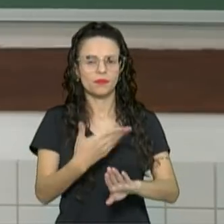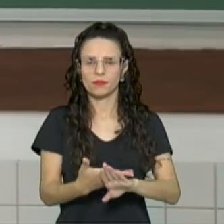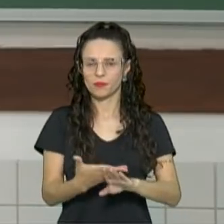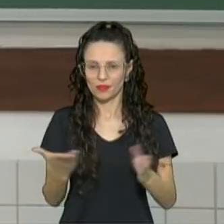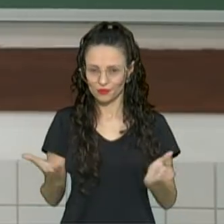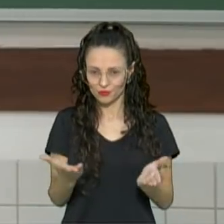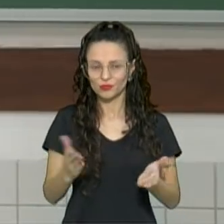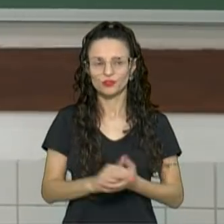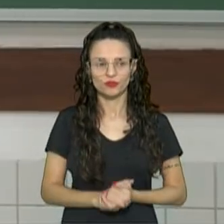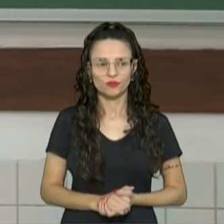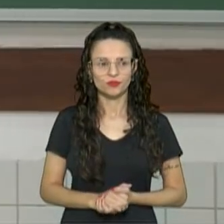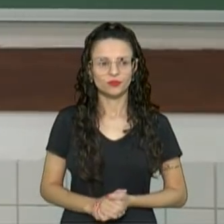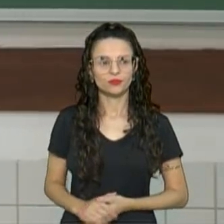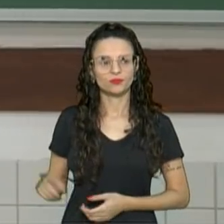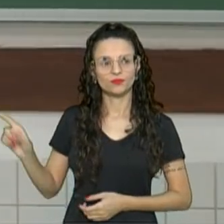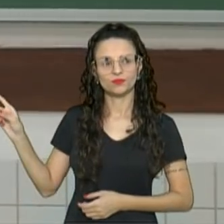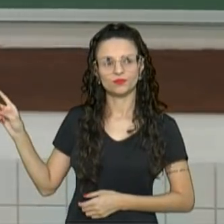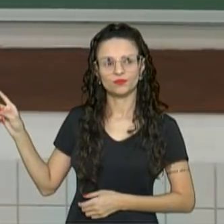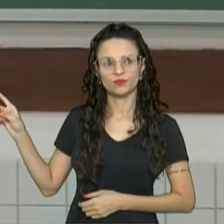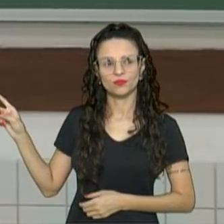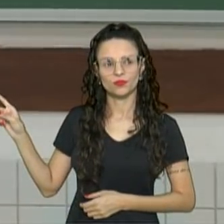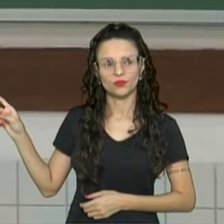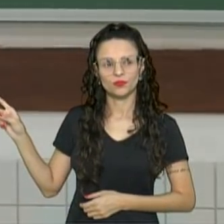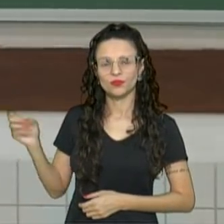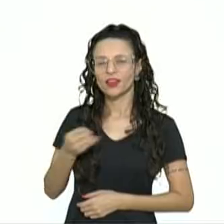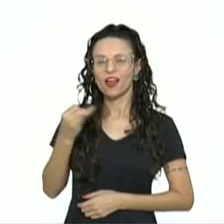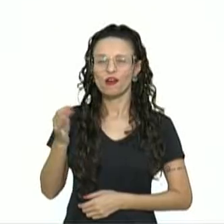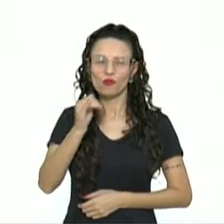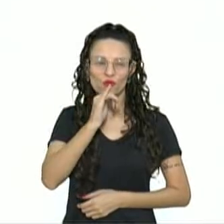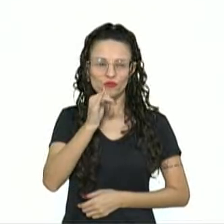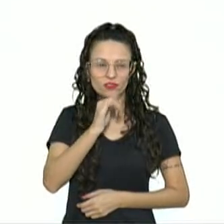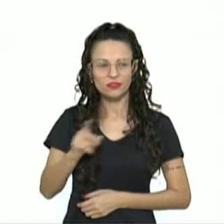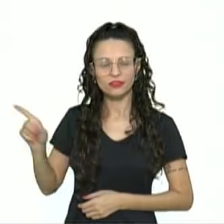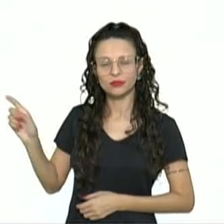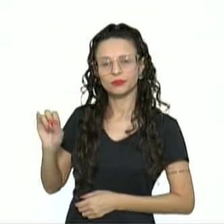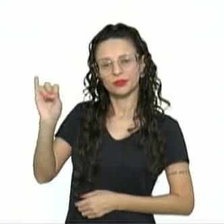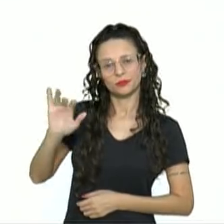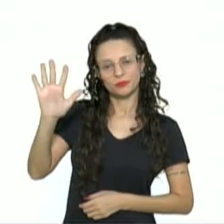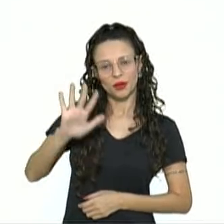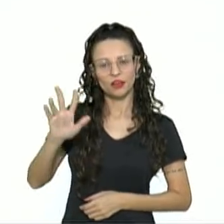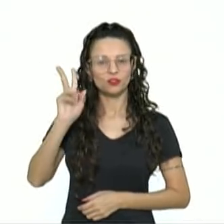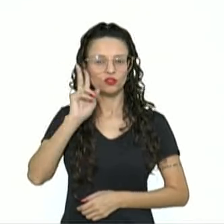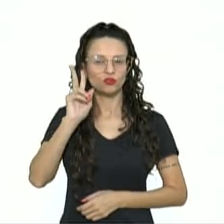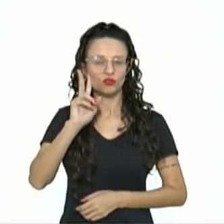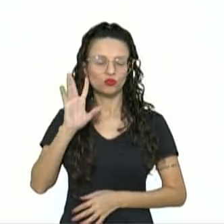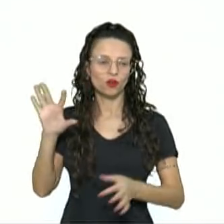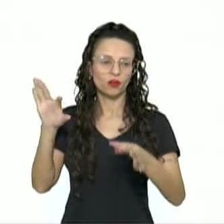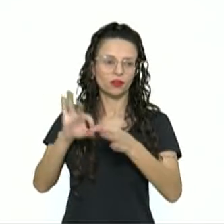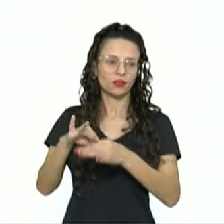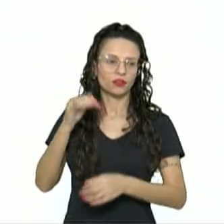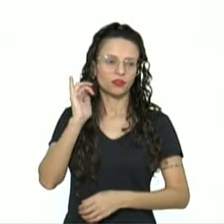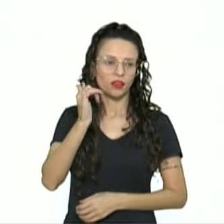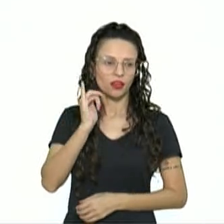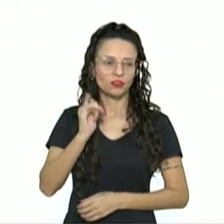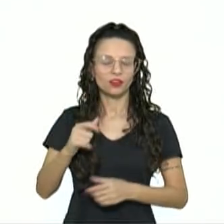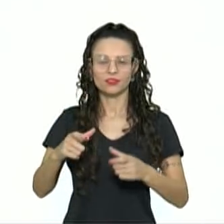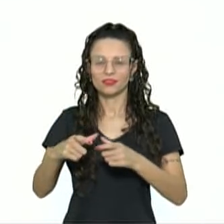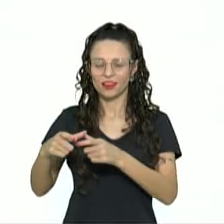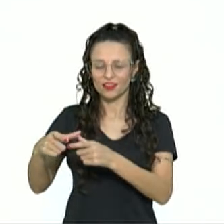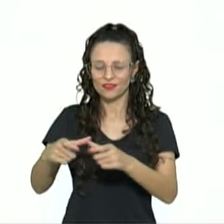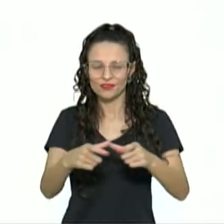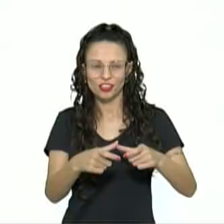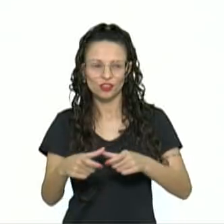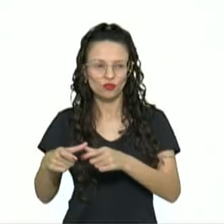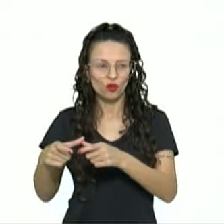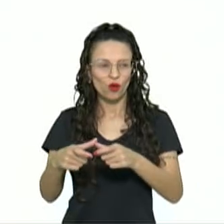com a gente, né? Então, aqui até a professora colocou alguns exemplos de imagens, né, de histórias que a prof contou, da Vitória Régia,